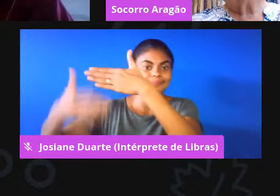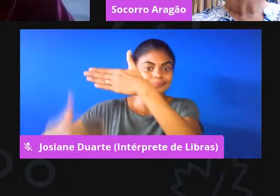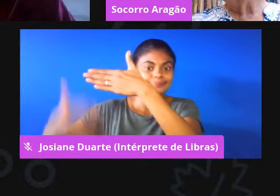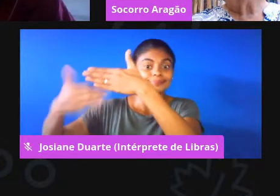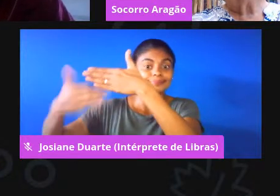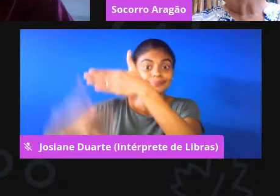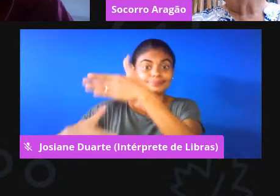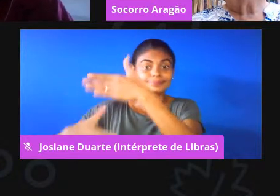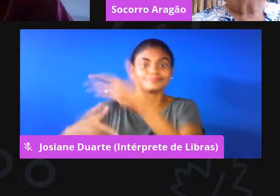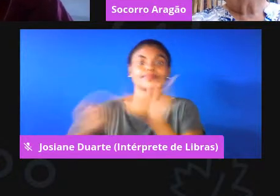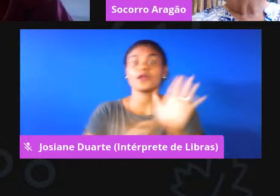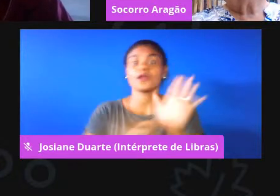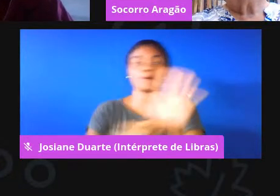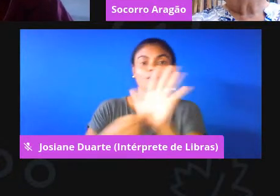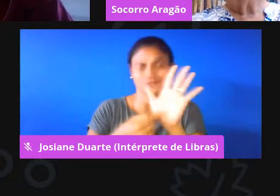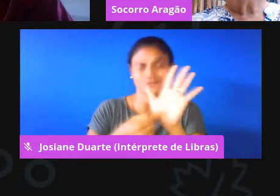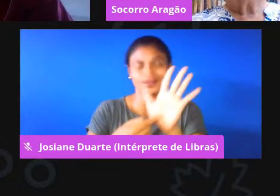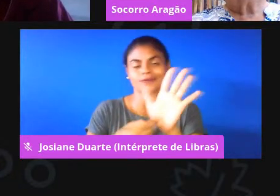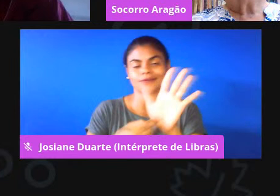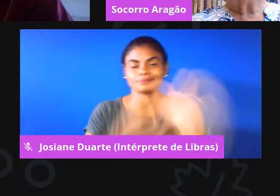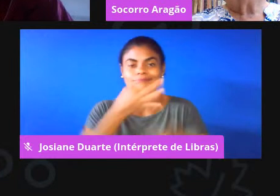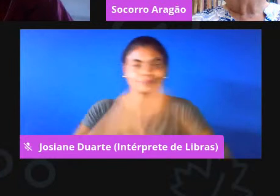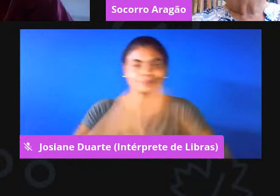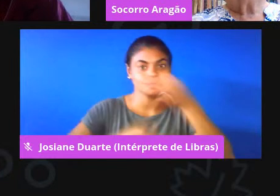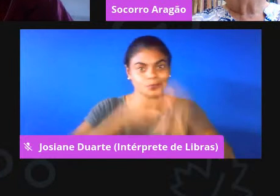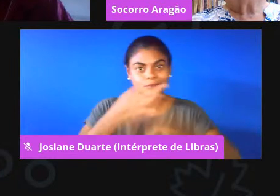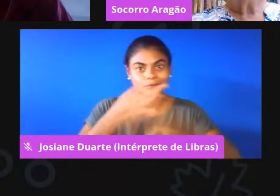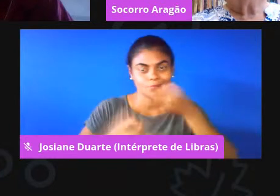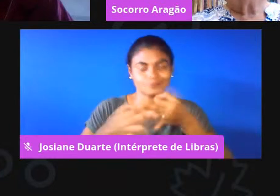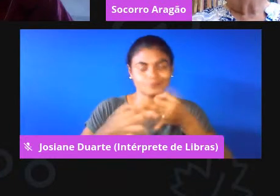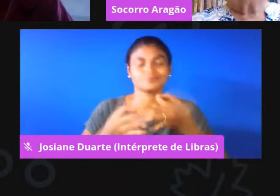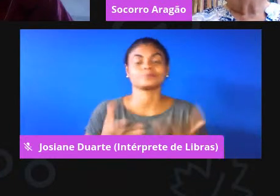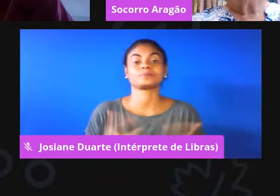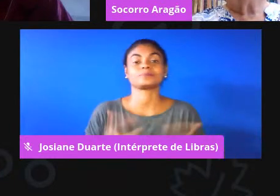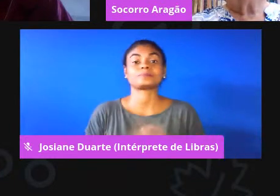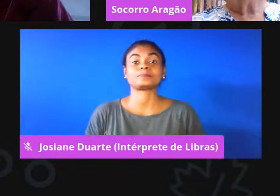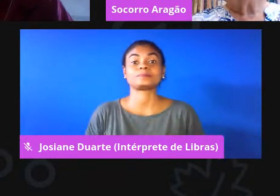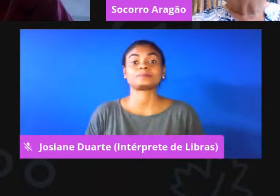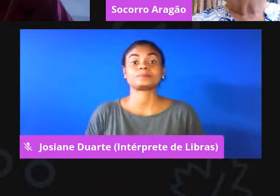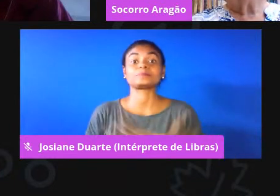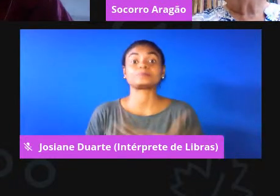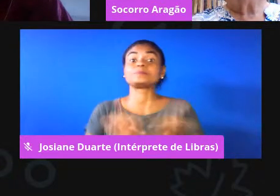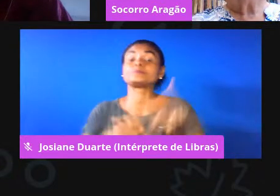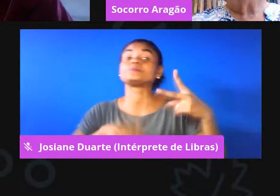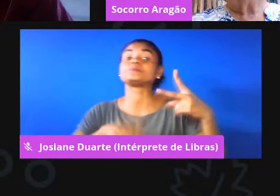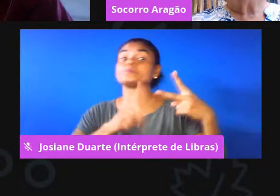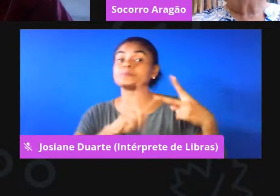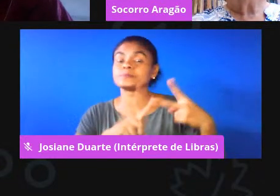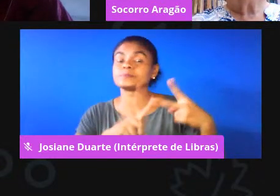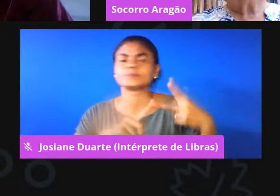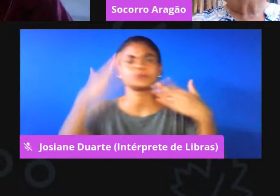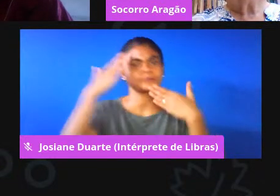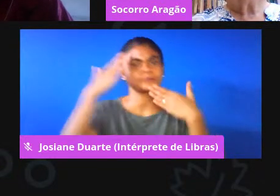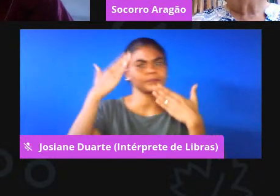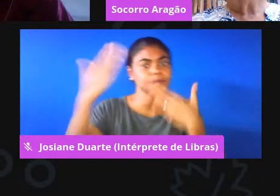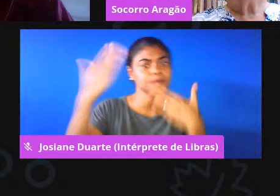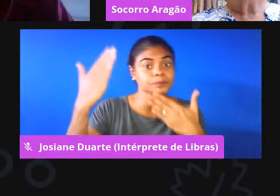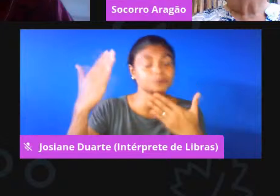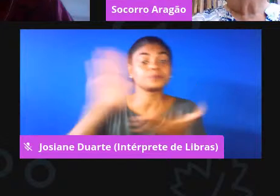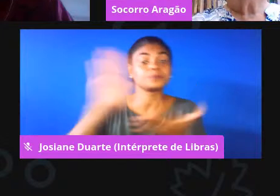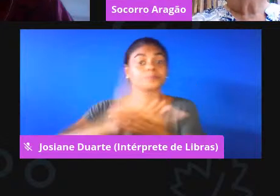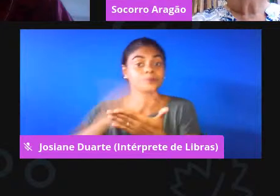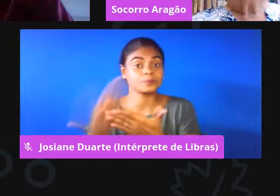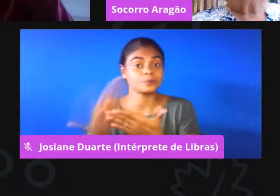vamos exibir e repassar para a professora. Gostaria também de agradecer aos intérpretes em